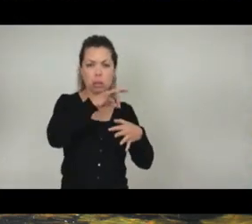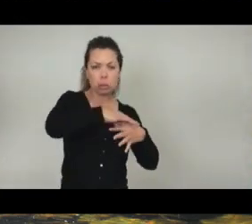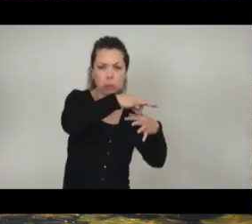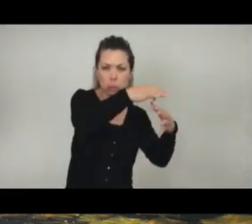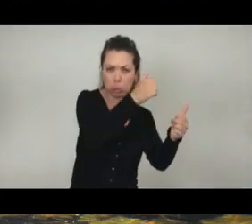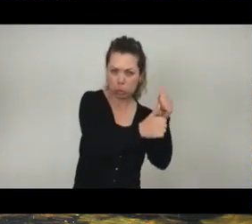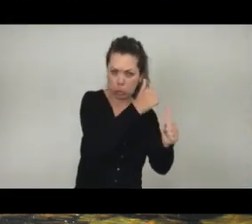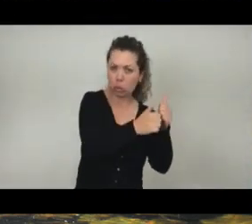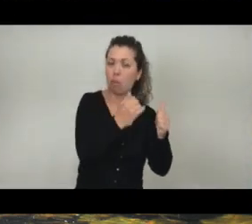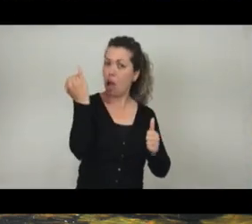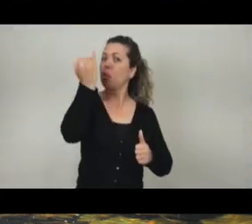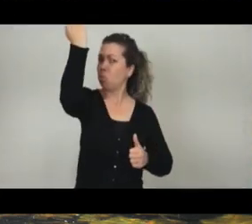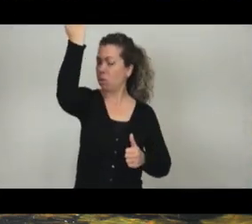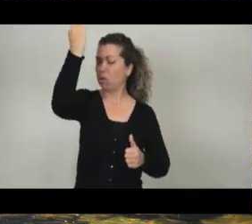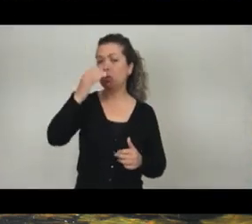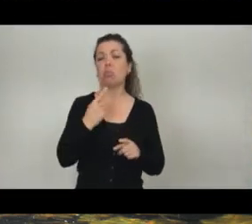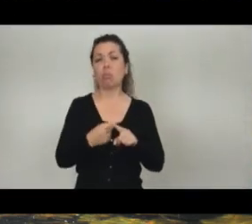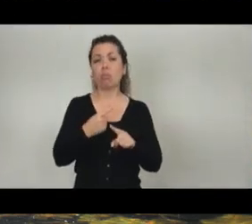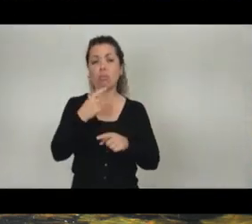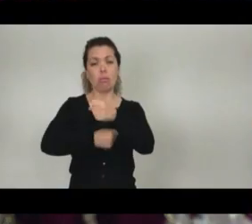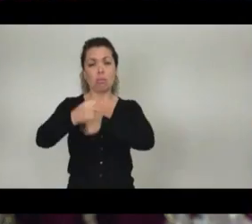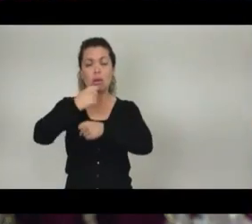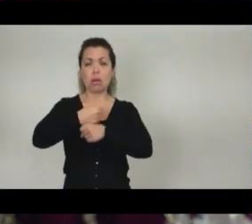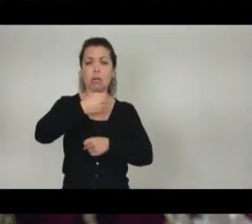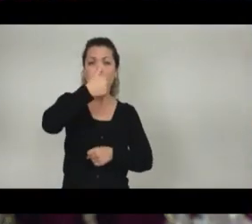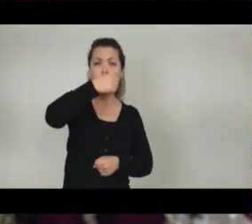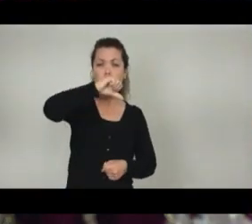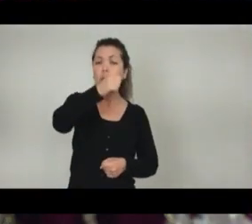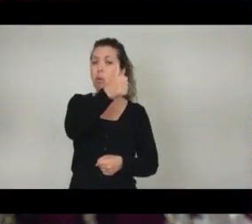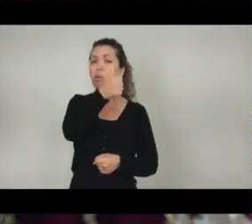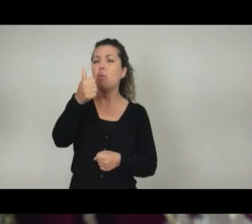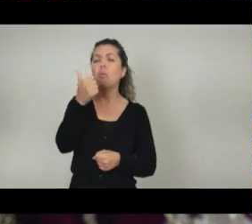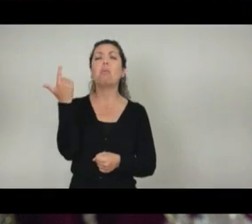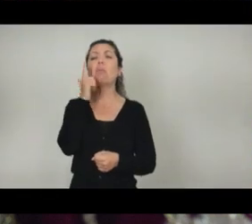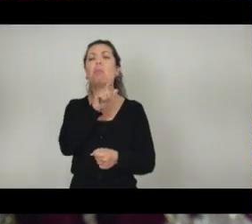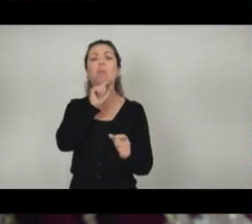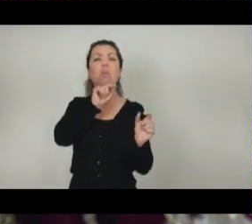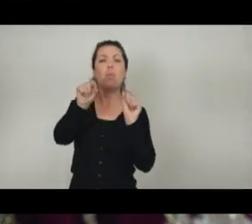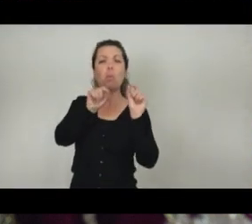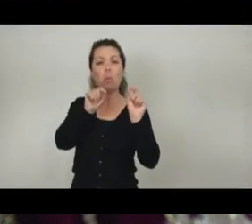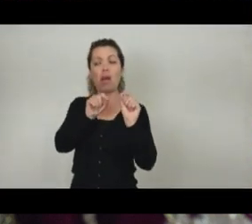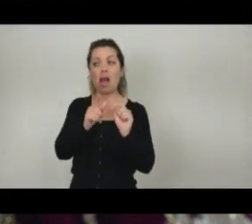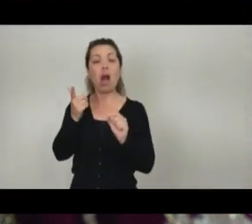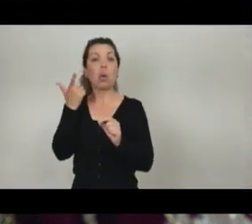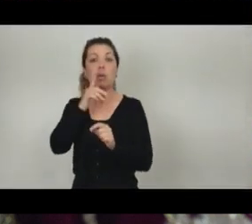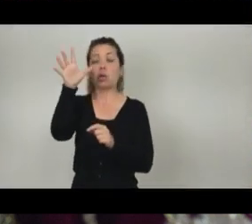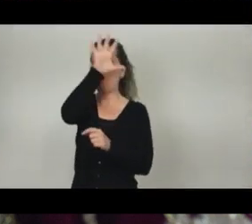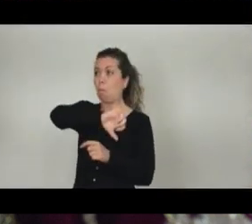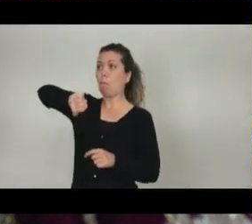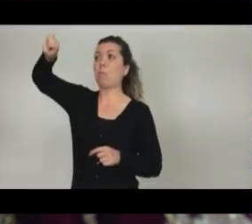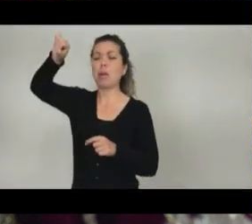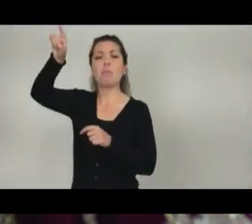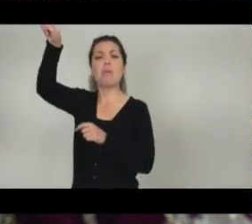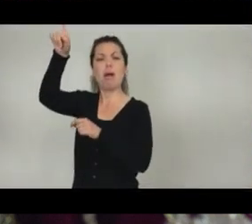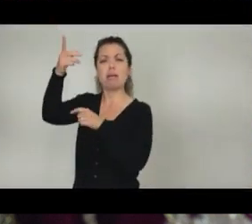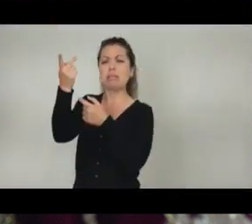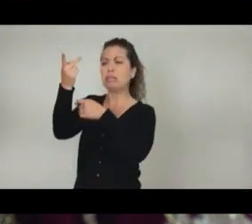ilha, mais uma vez precisou se reinventar e sua economia passa hoje pela pesca e principalmente pelo